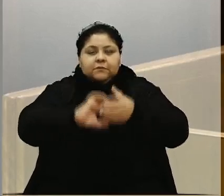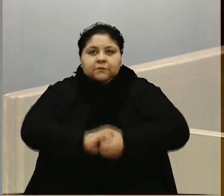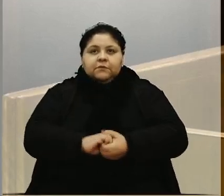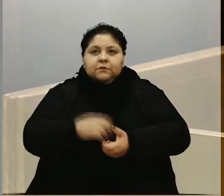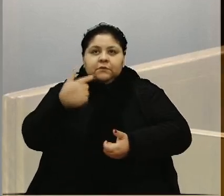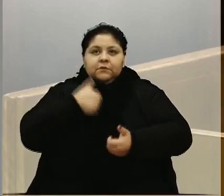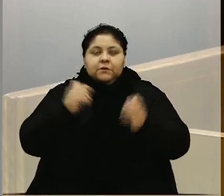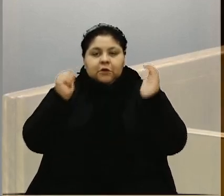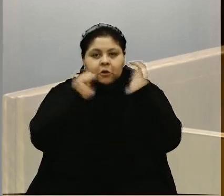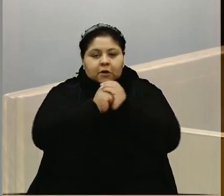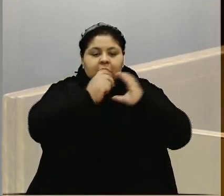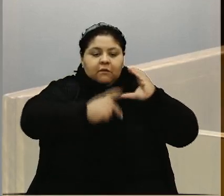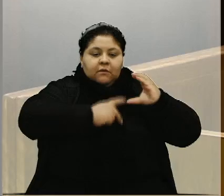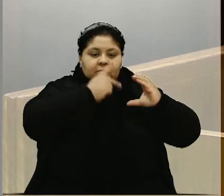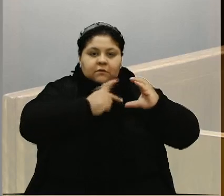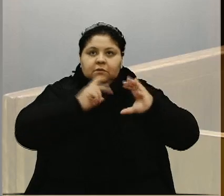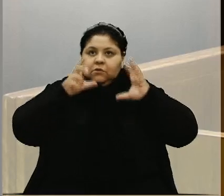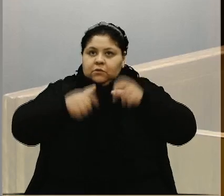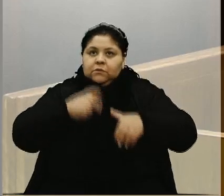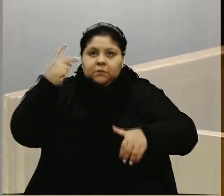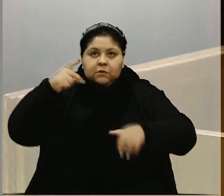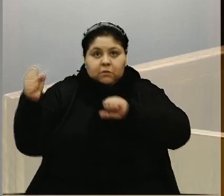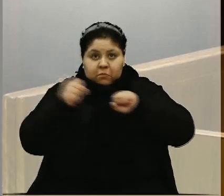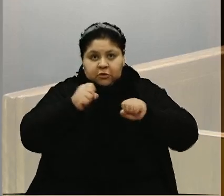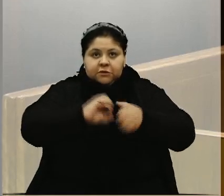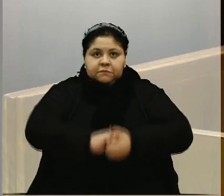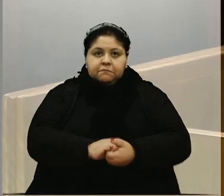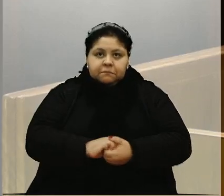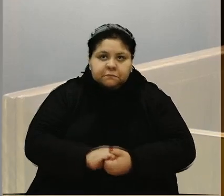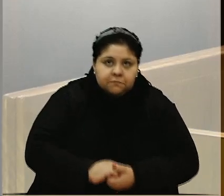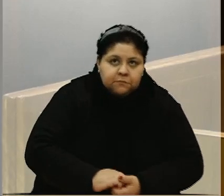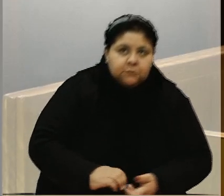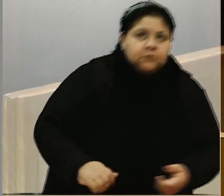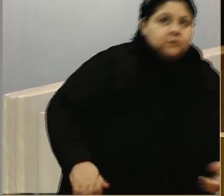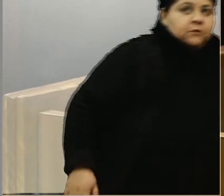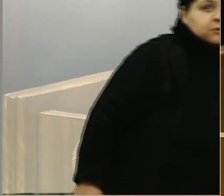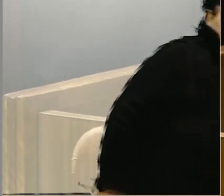eu orar com a Câmara e com todos os vereadores. Pode ser?